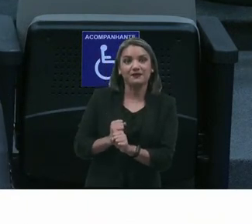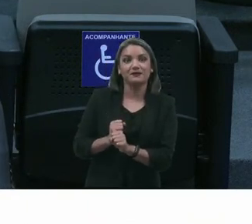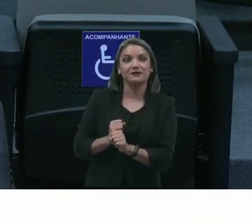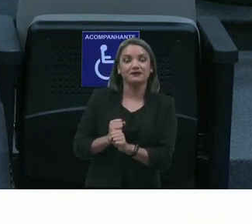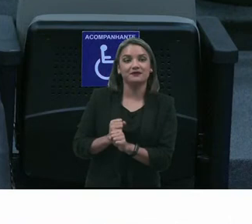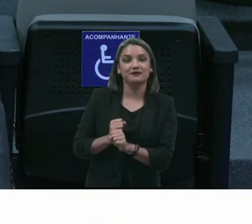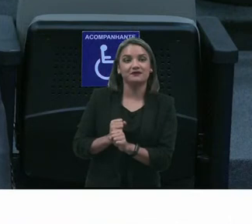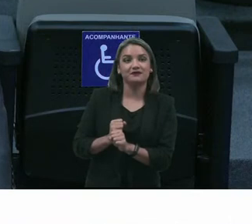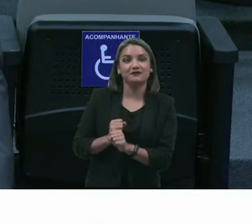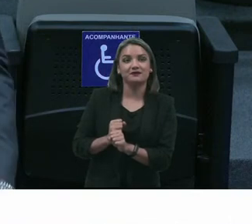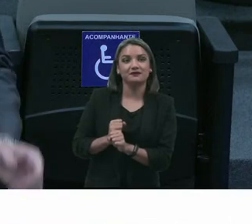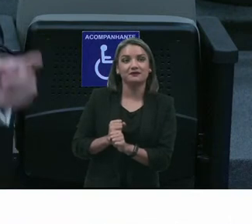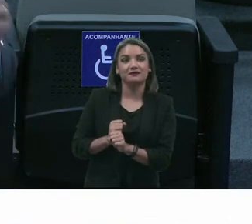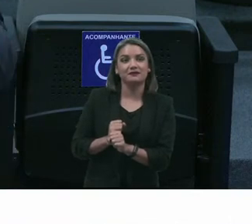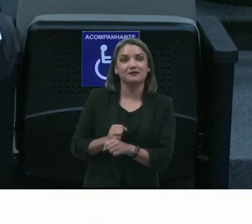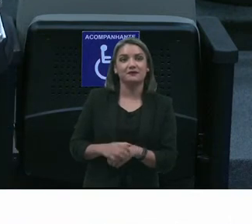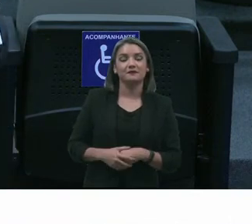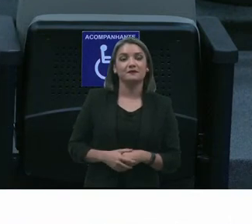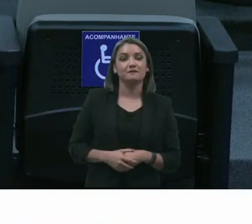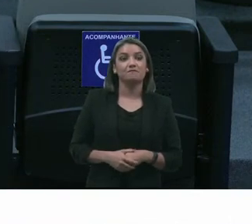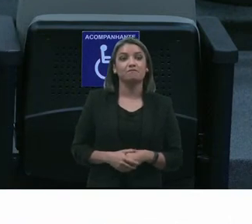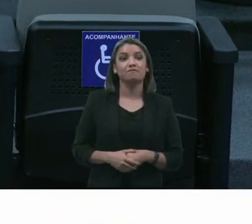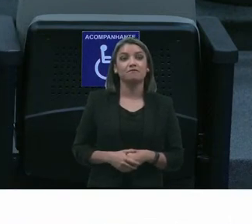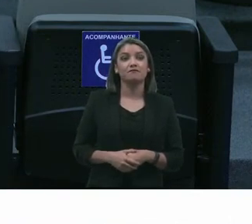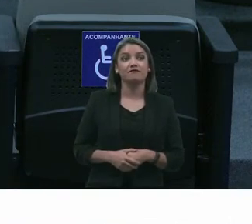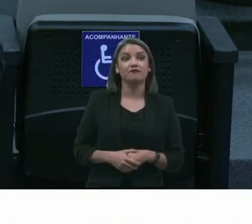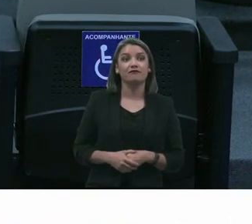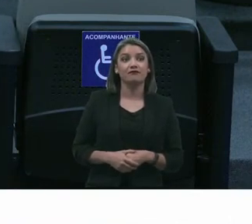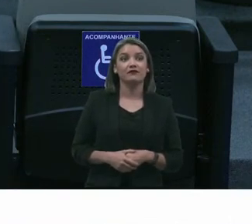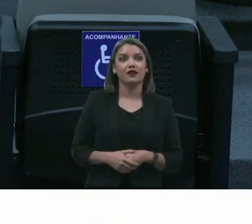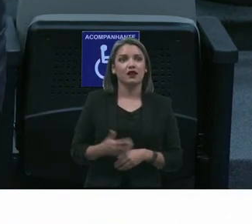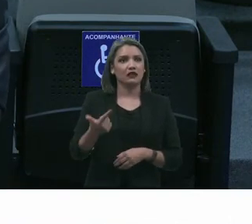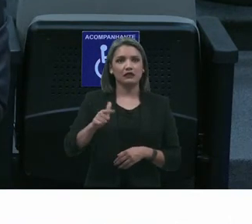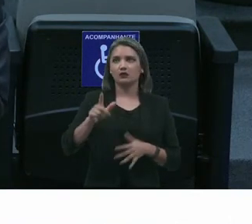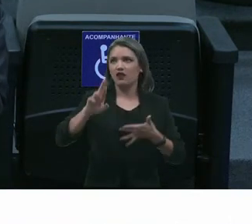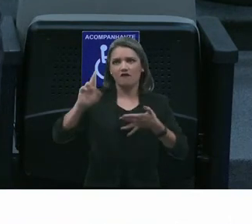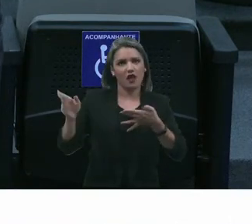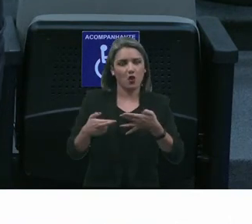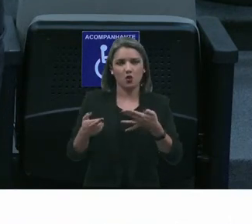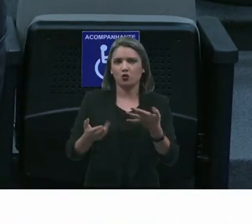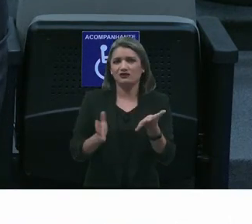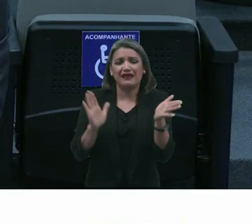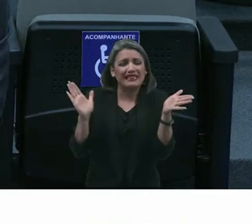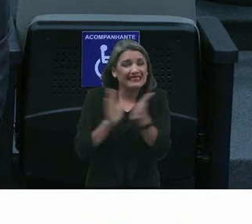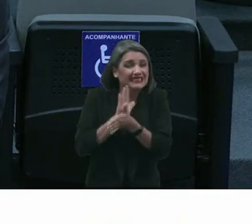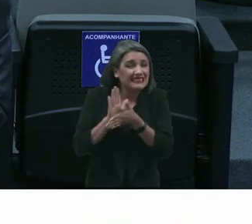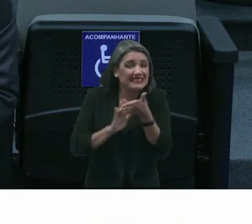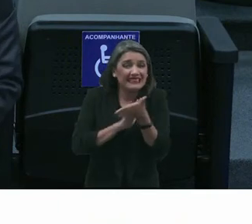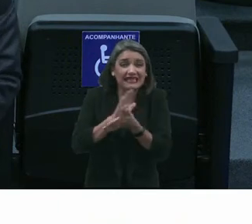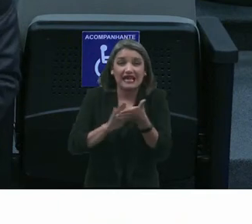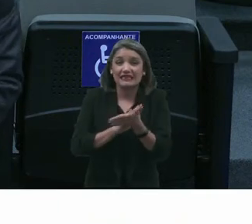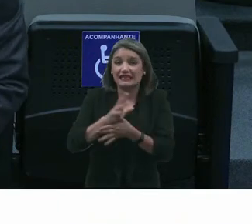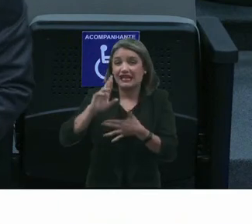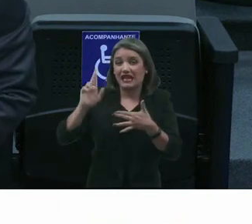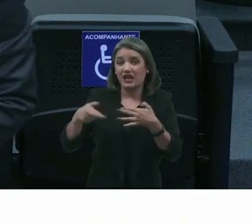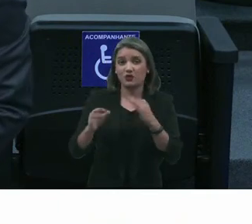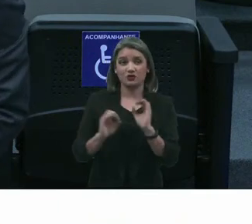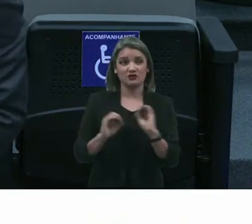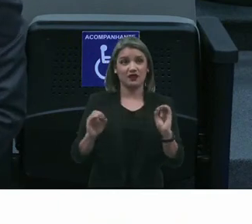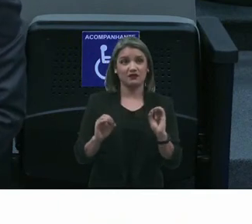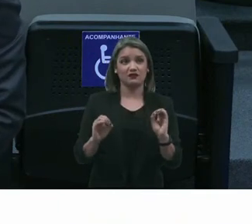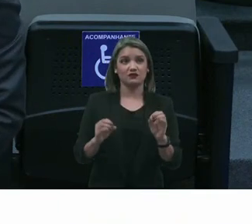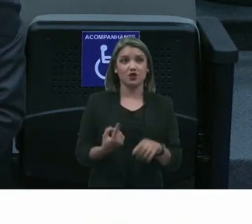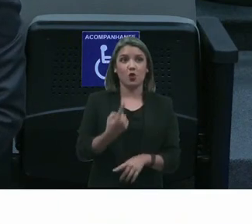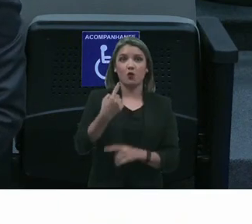Mauro Martins, não houve nenhum recurso, ação rescisória, nada, nenhum instrumento recursal. Houve um recurso contra o